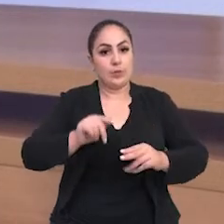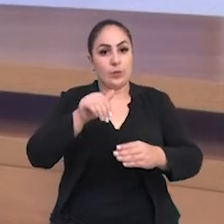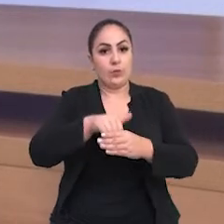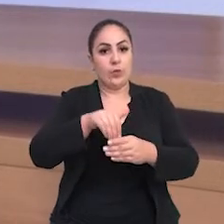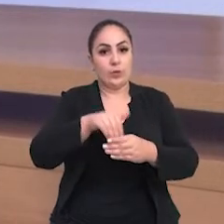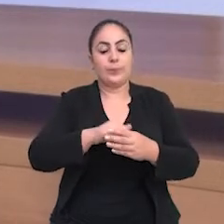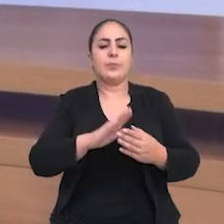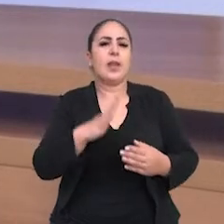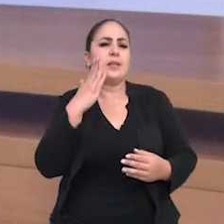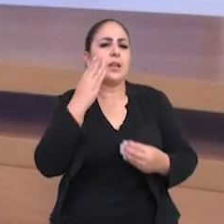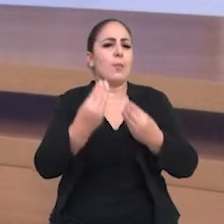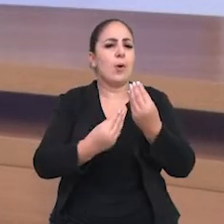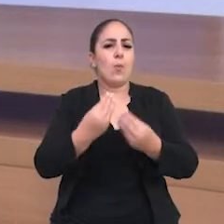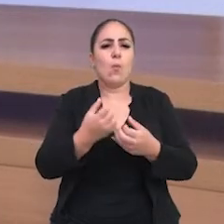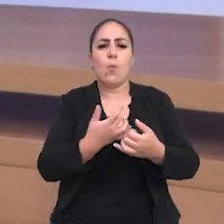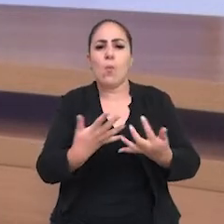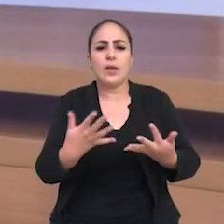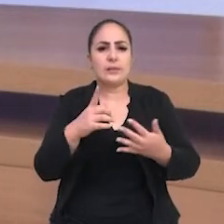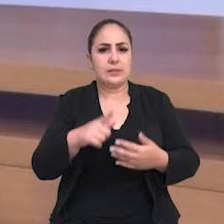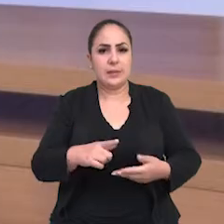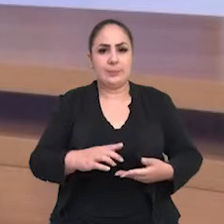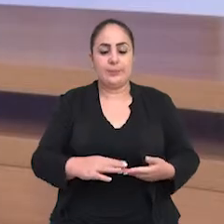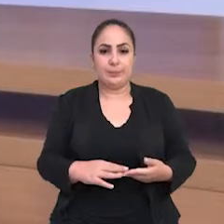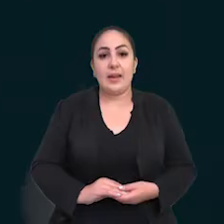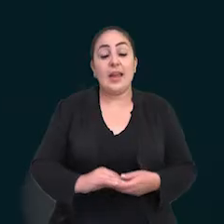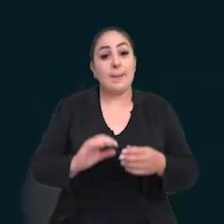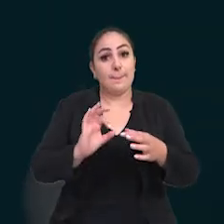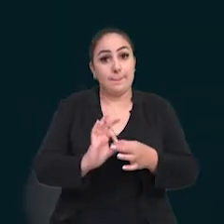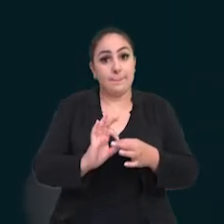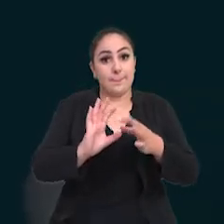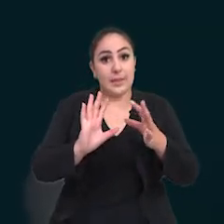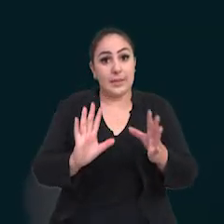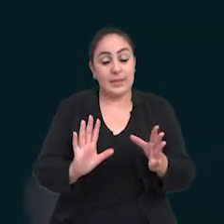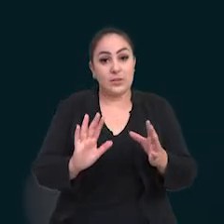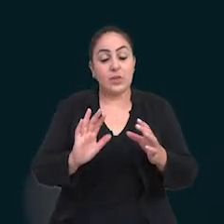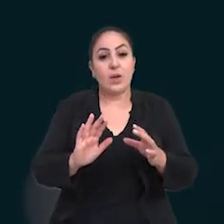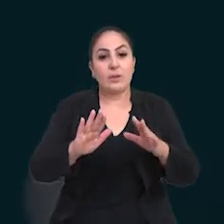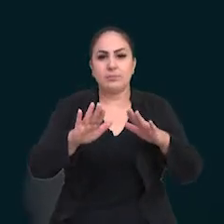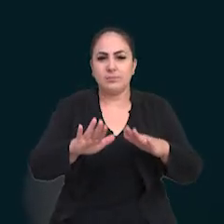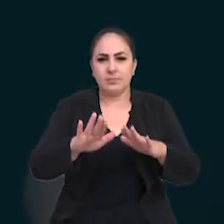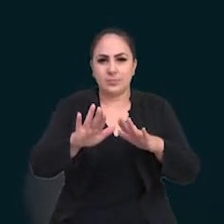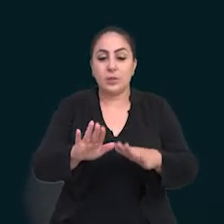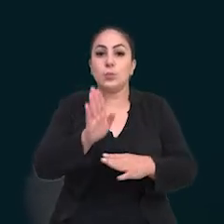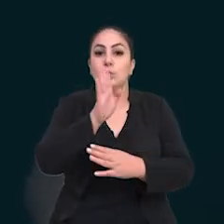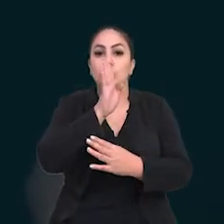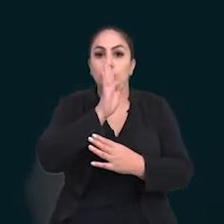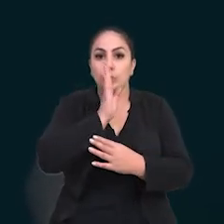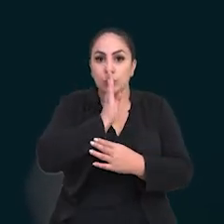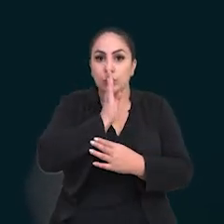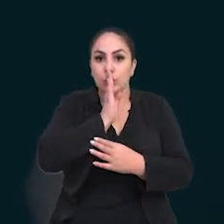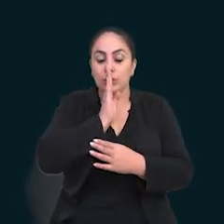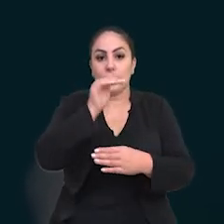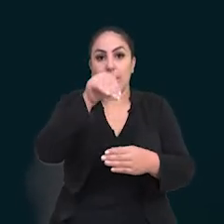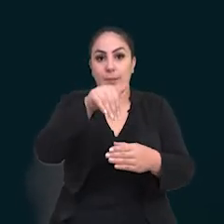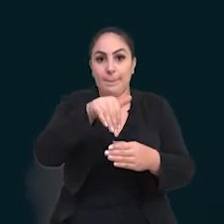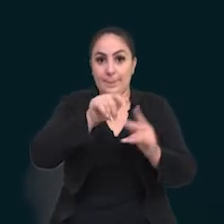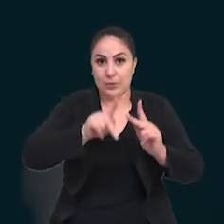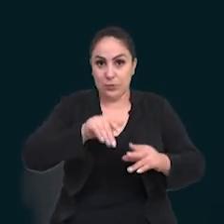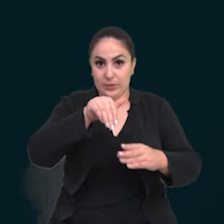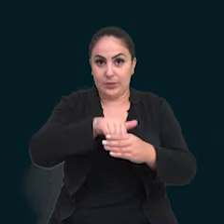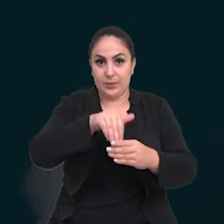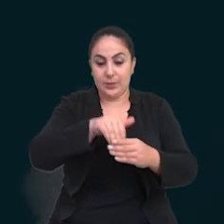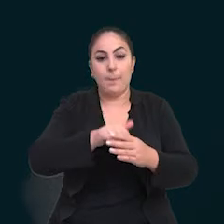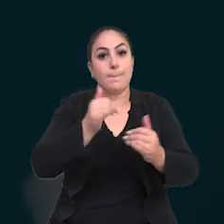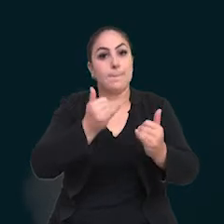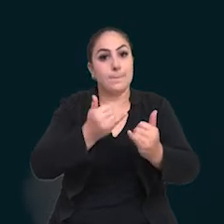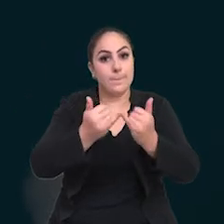e eleitores. Saiba quais são elas. É permitida a manifestação silenciosa do